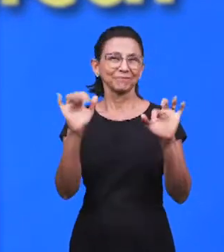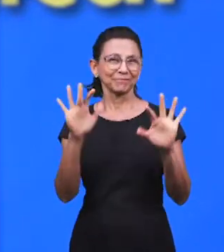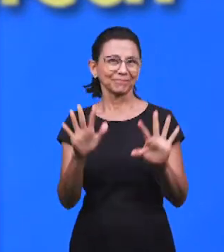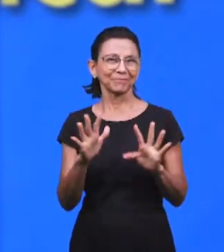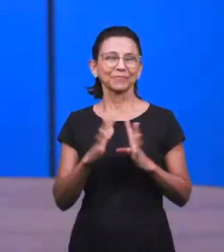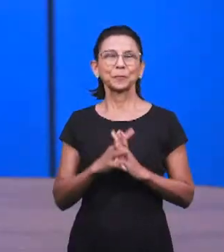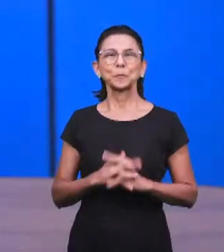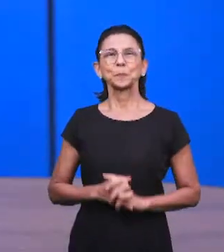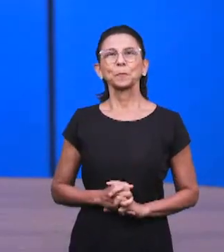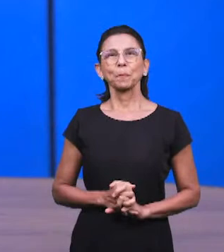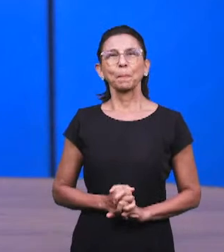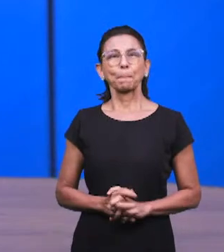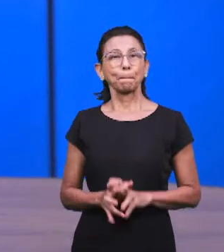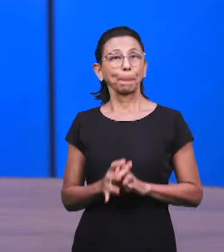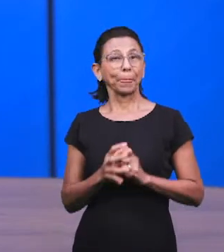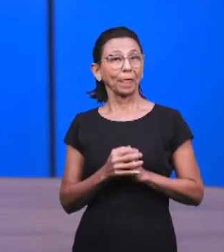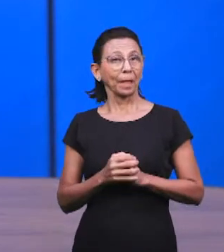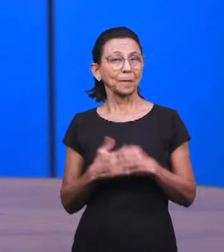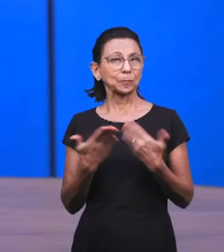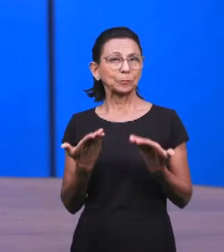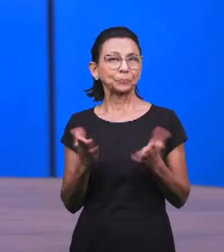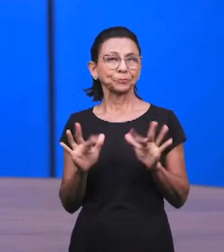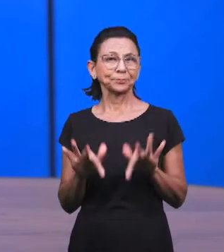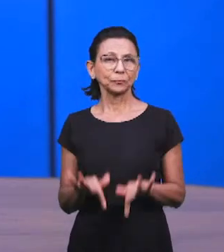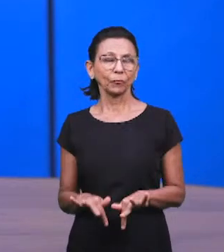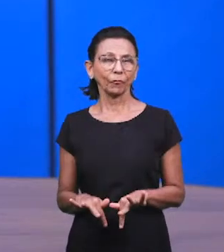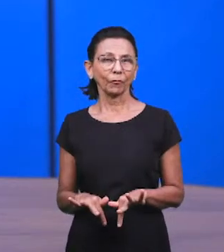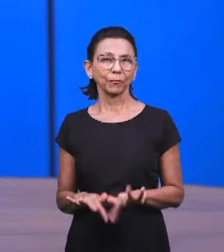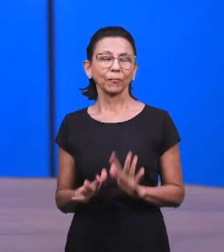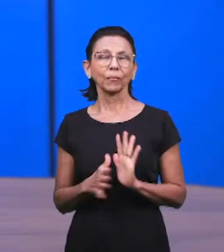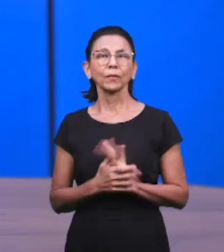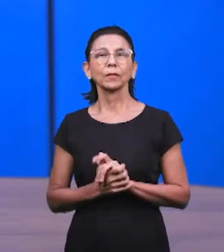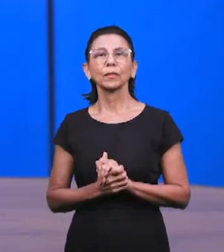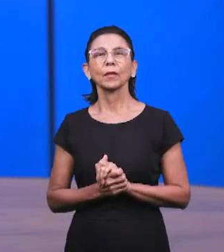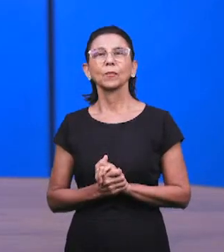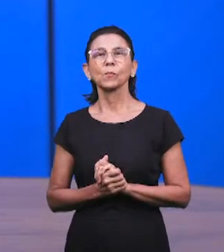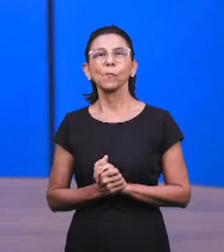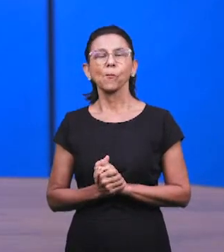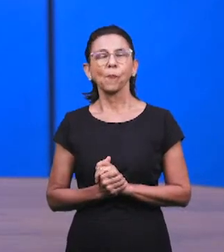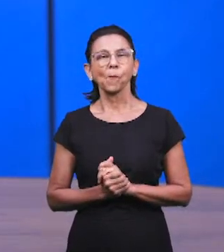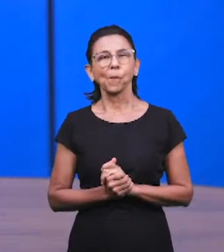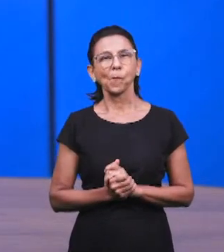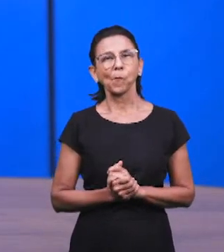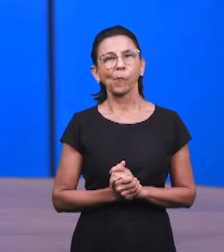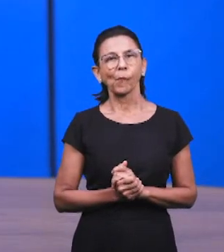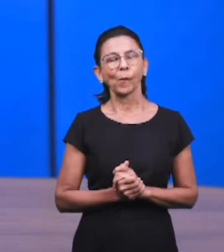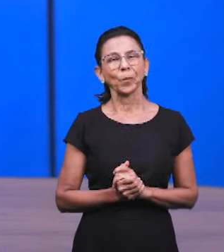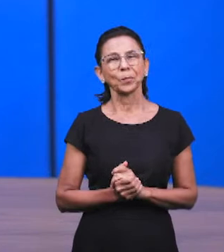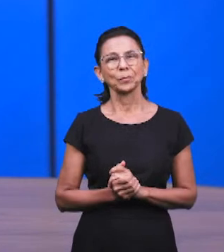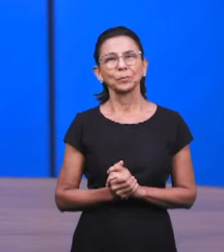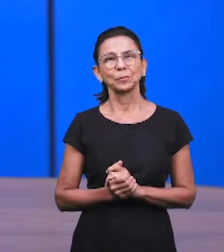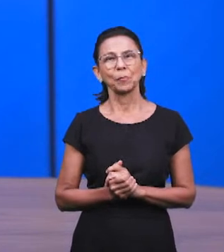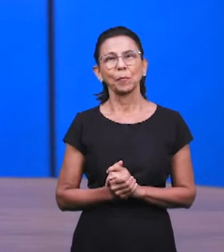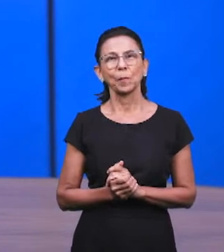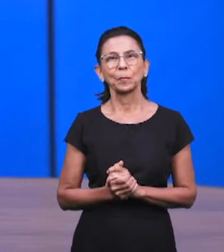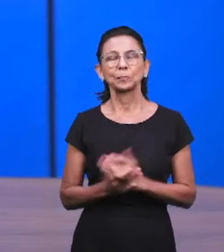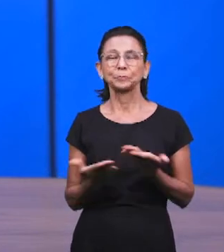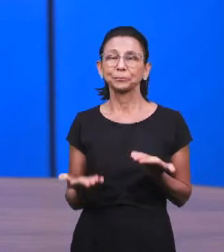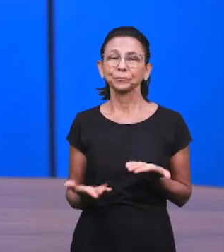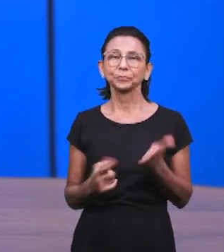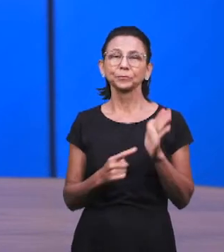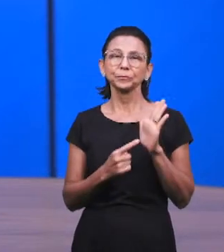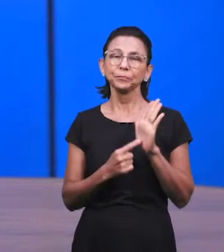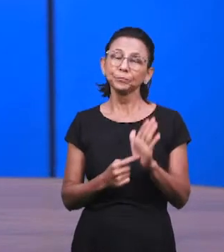glória a Jesus. Amém, irmãos. Assim chegamos ao final da nossa programação inicial da Escola Bíblica Dominical, apresentando